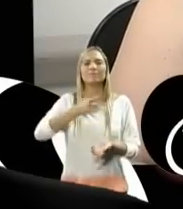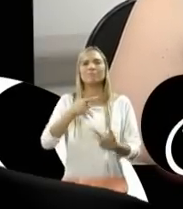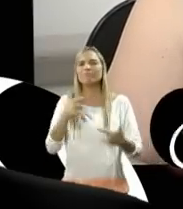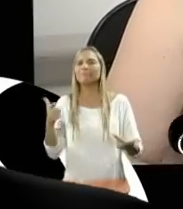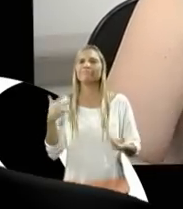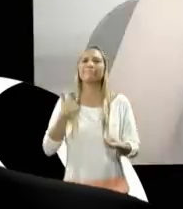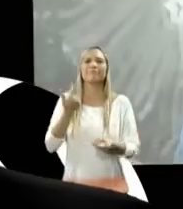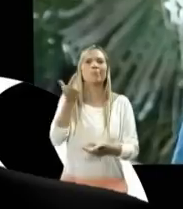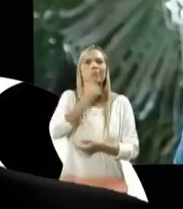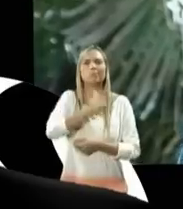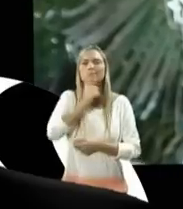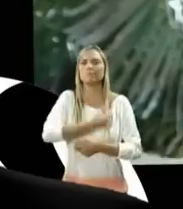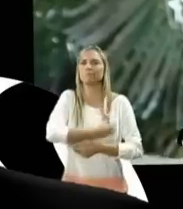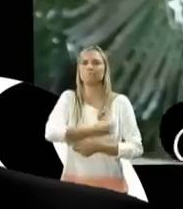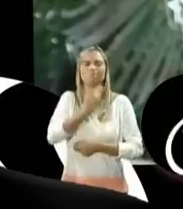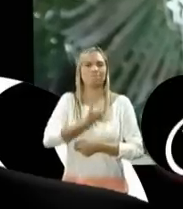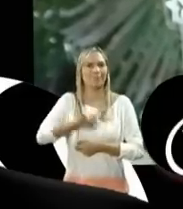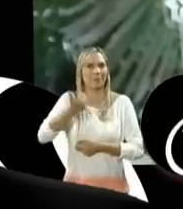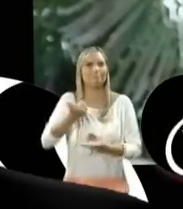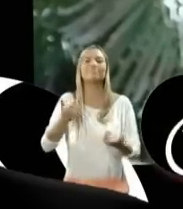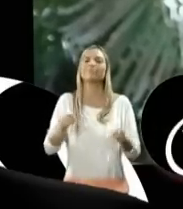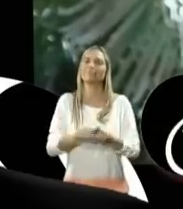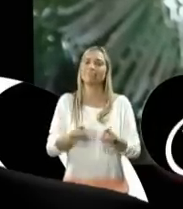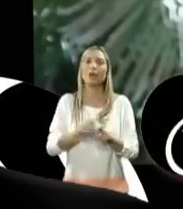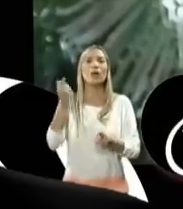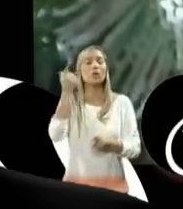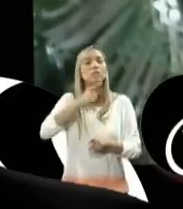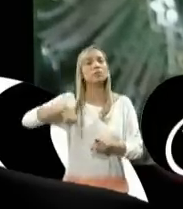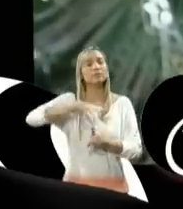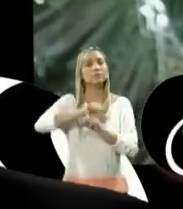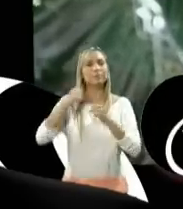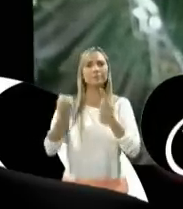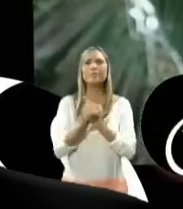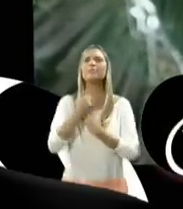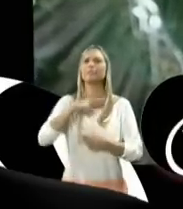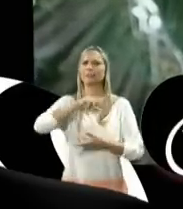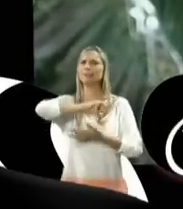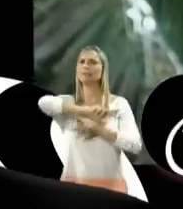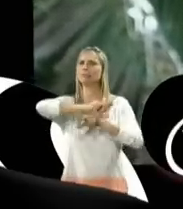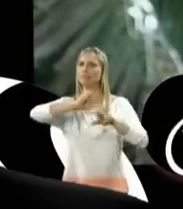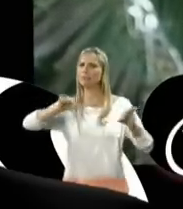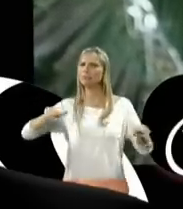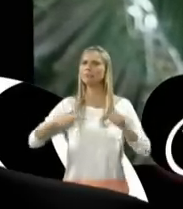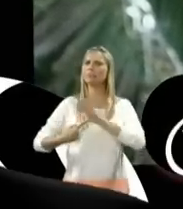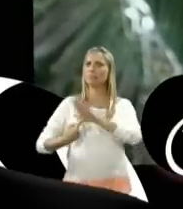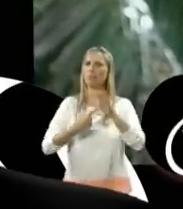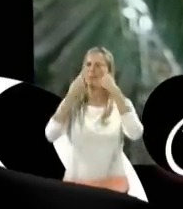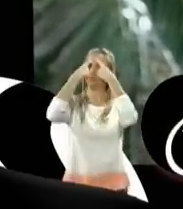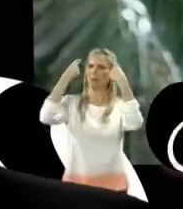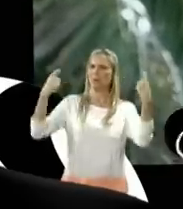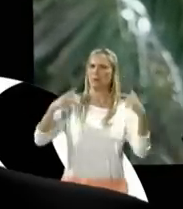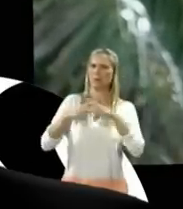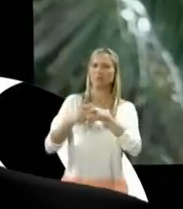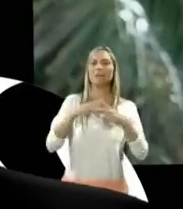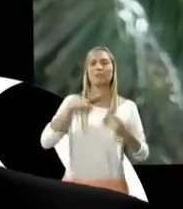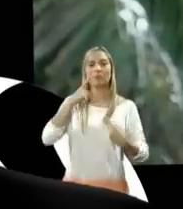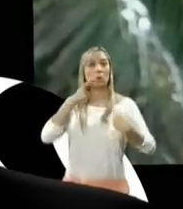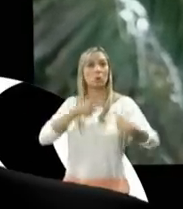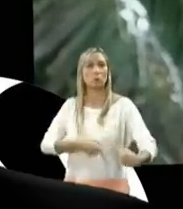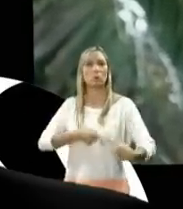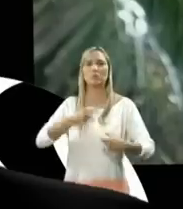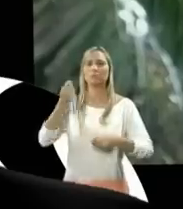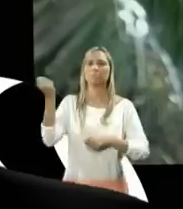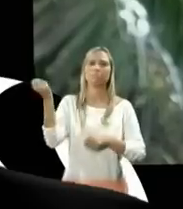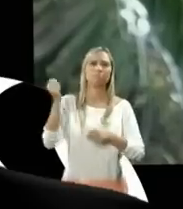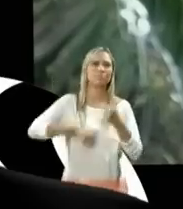da sociedade. Na atualidade, nós nos deparamos com diversas formas de manifestação da violência. A violência contra a criança, a